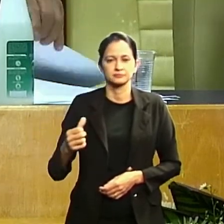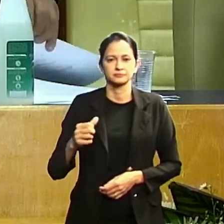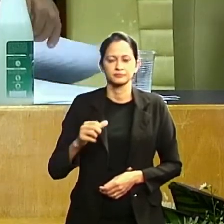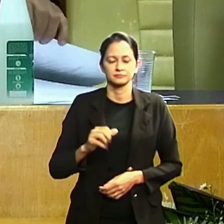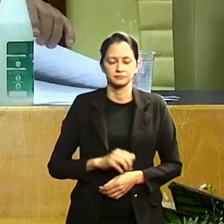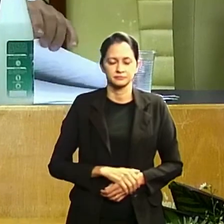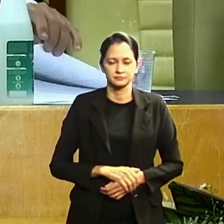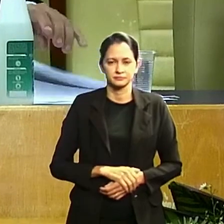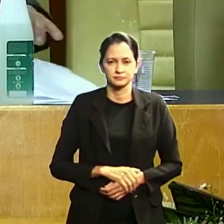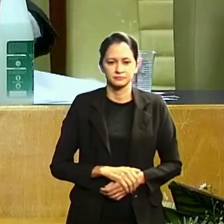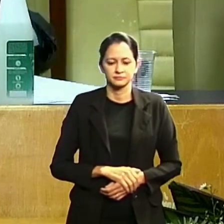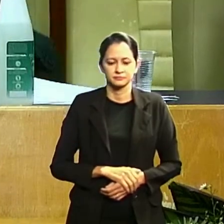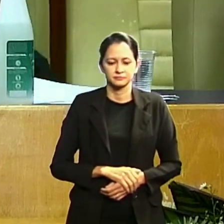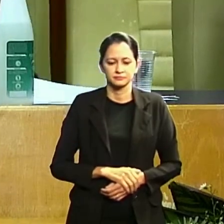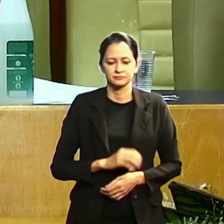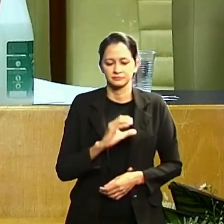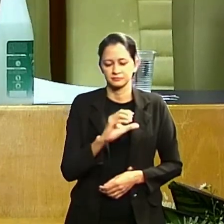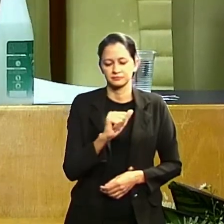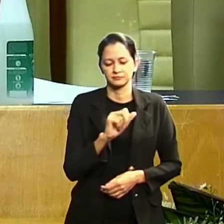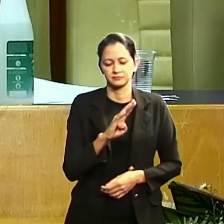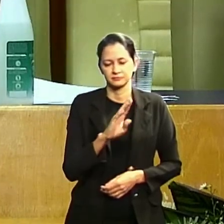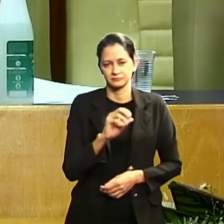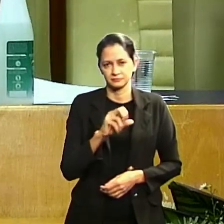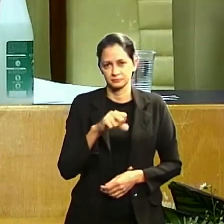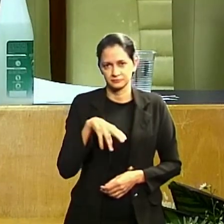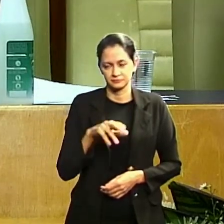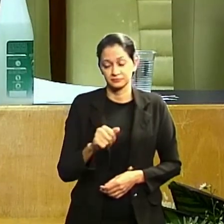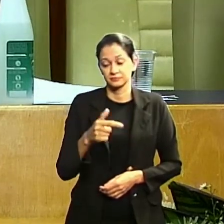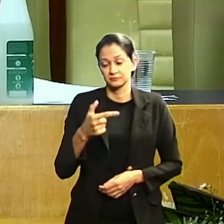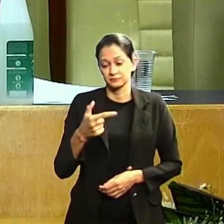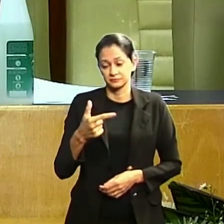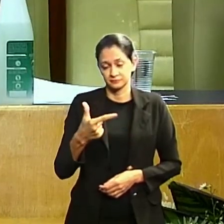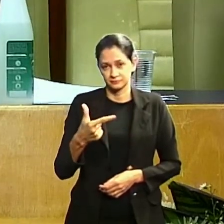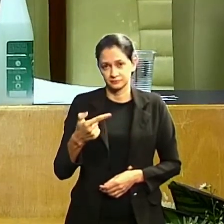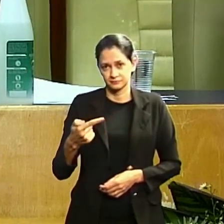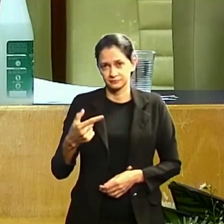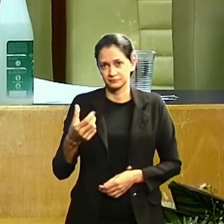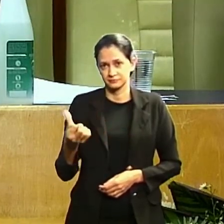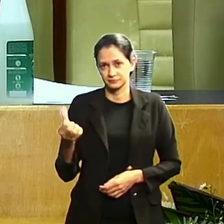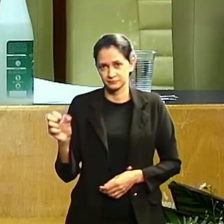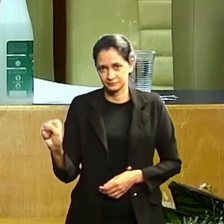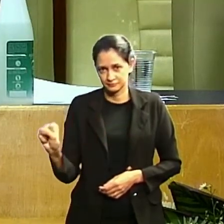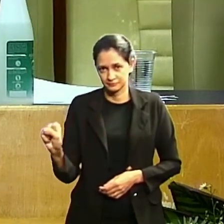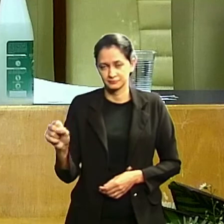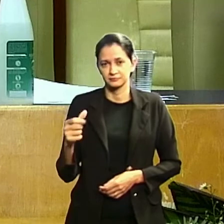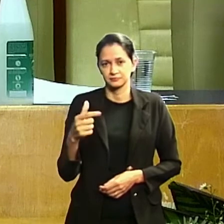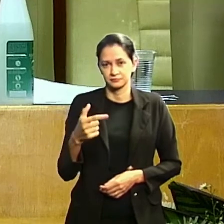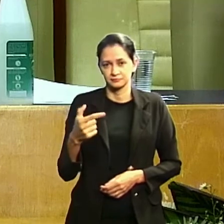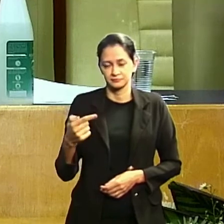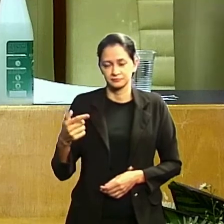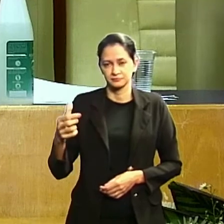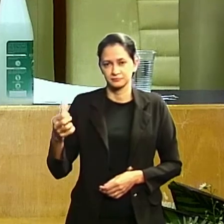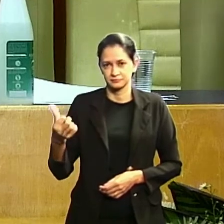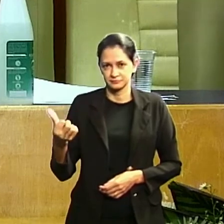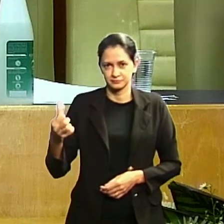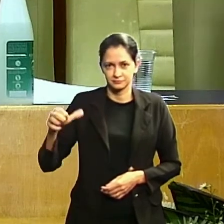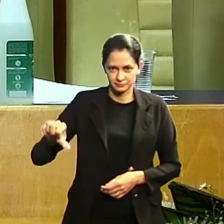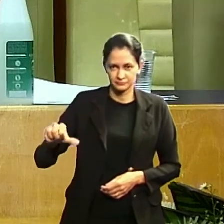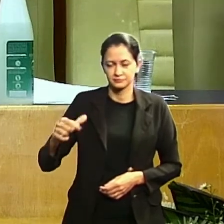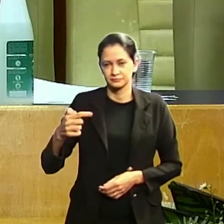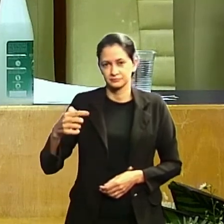Sena. Cabo Sena, 27, 68, 69, 27,